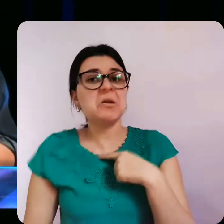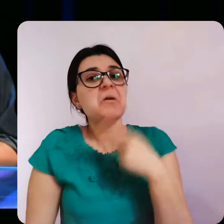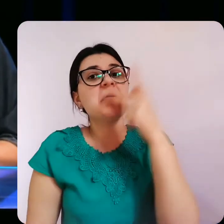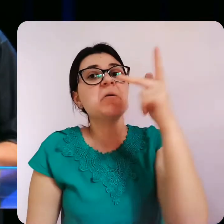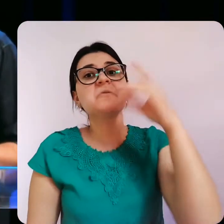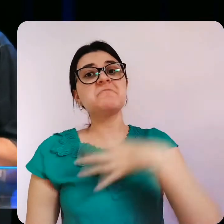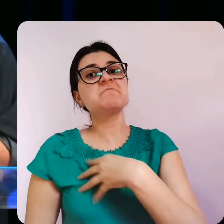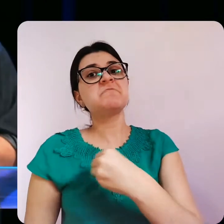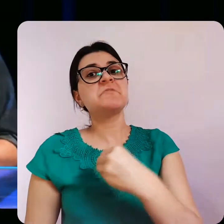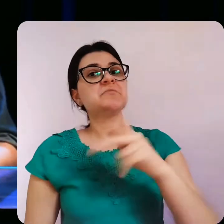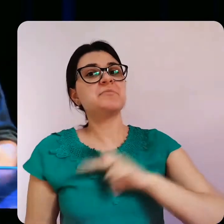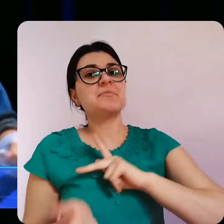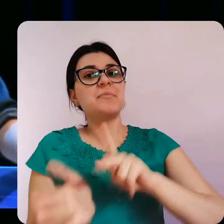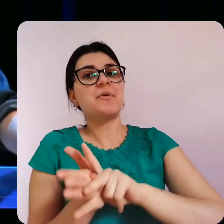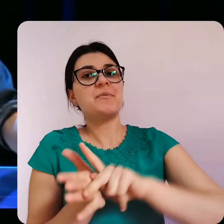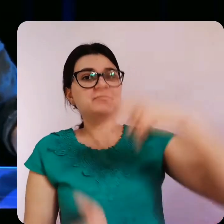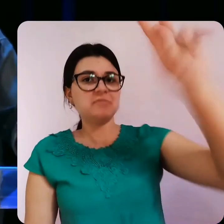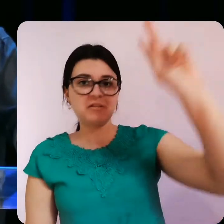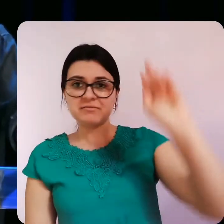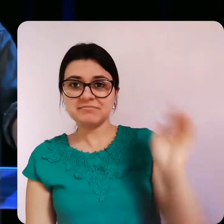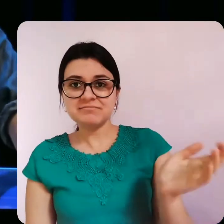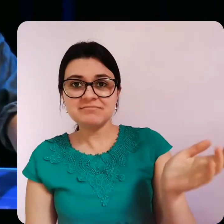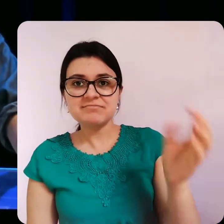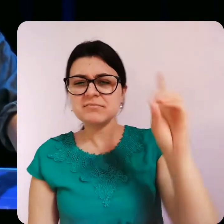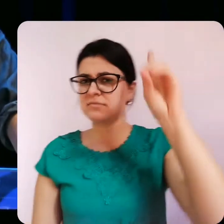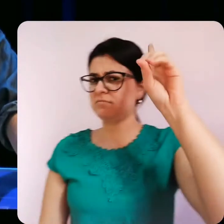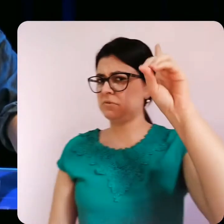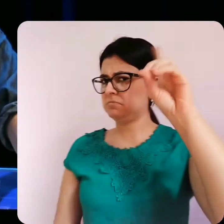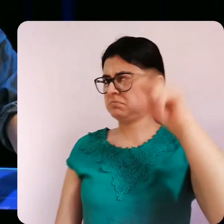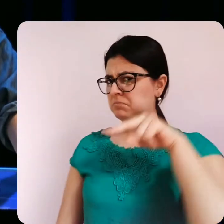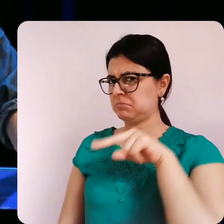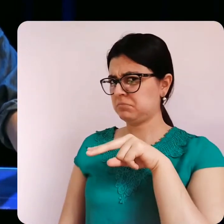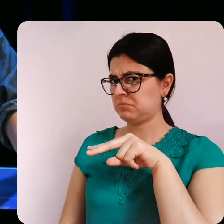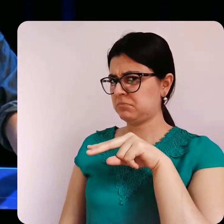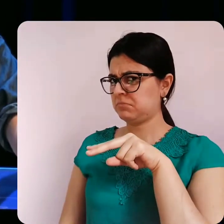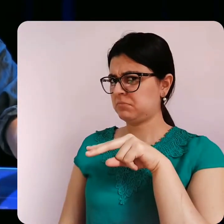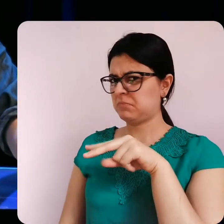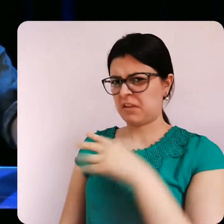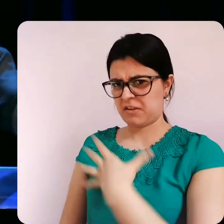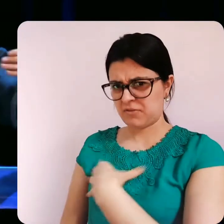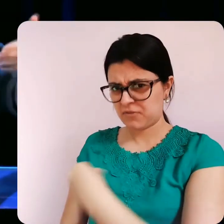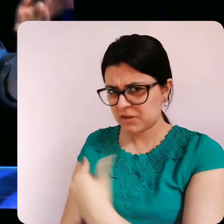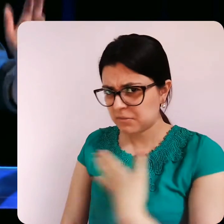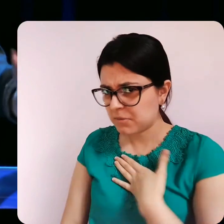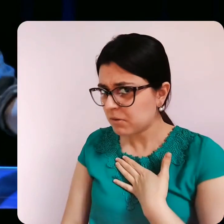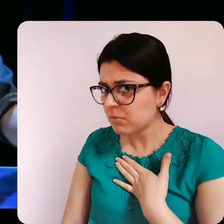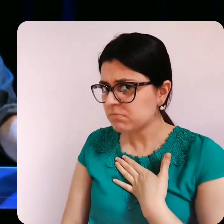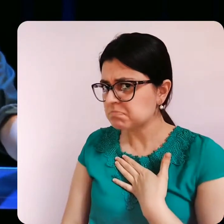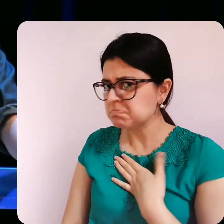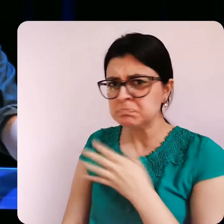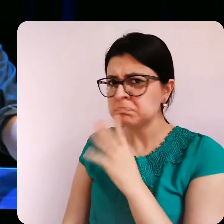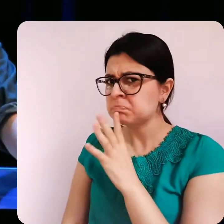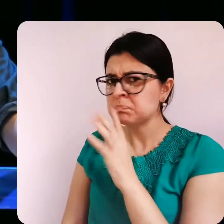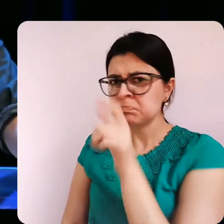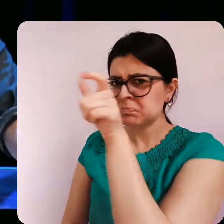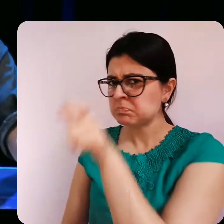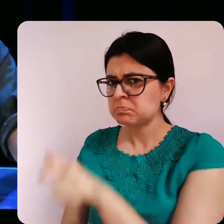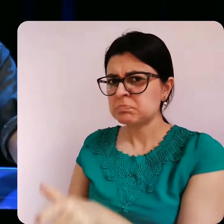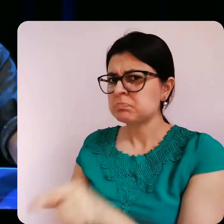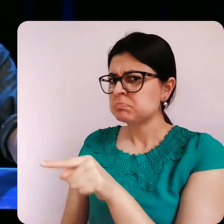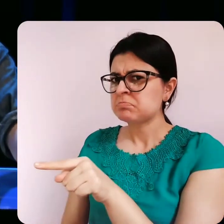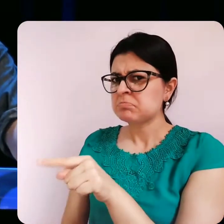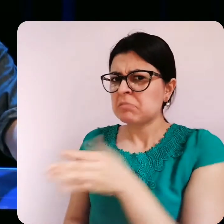você como Jesus disse na sua palavra: olha, sai daqui porque eu não te conheço. Apartai-vos de mim, vocês que fazem o mal. Eu não